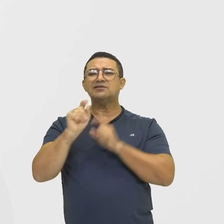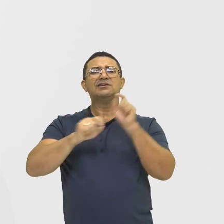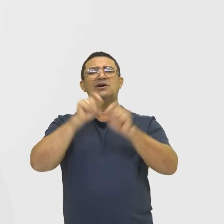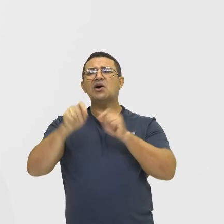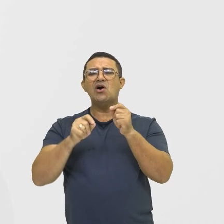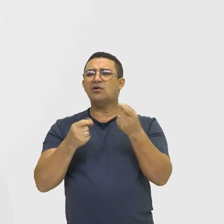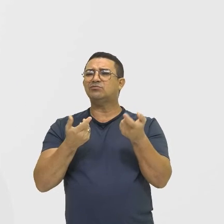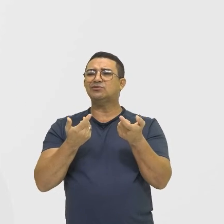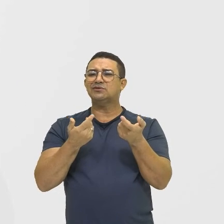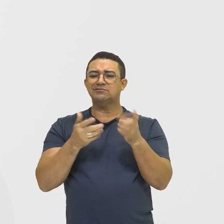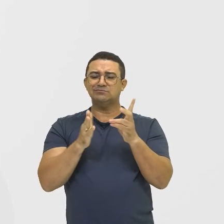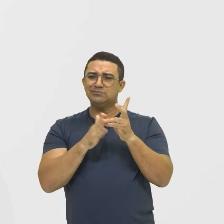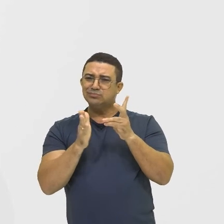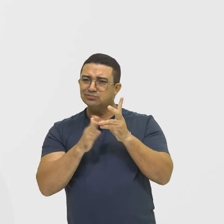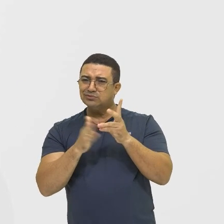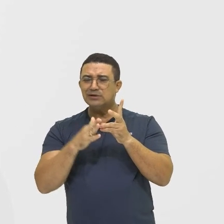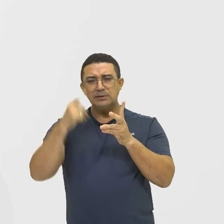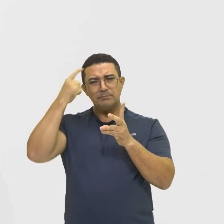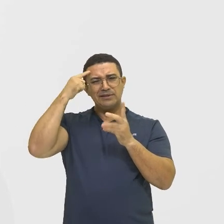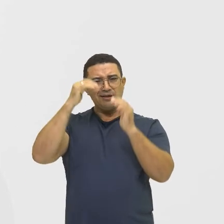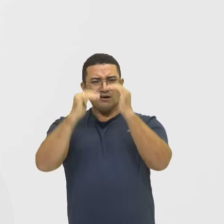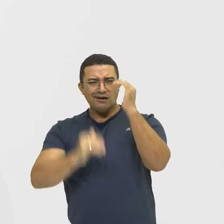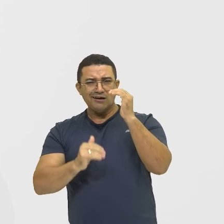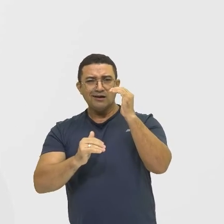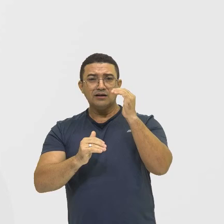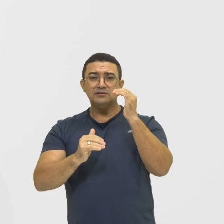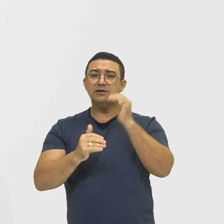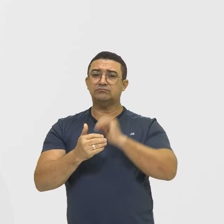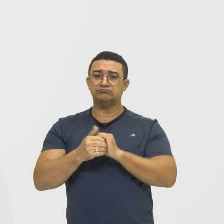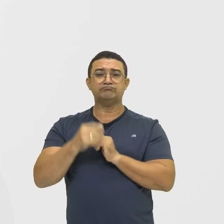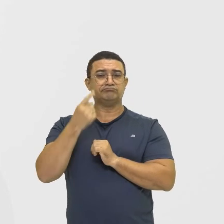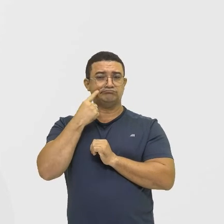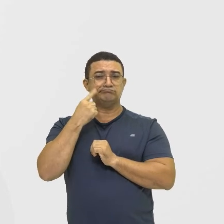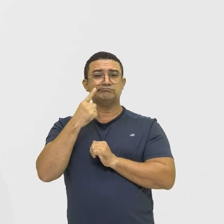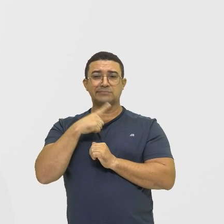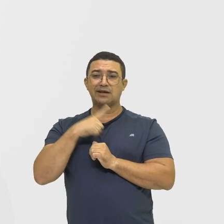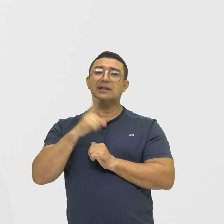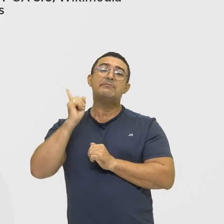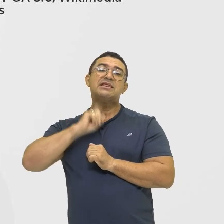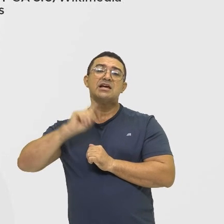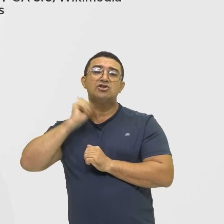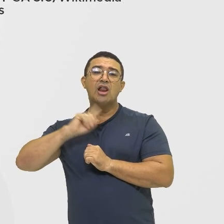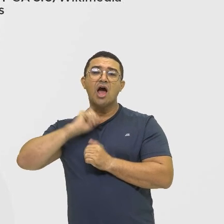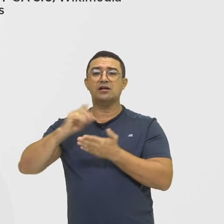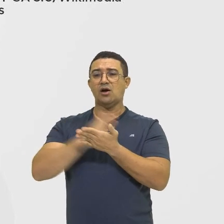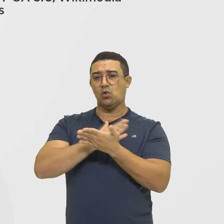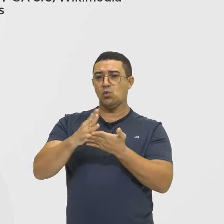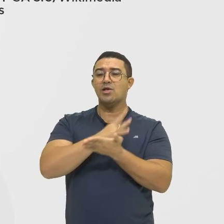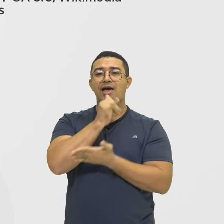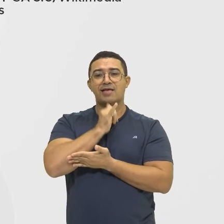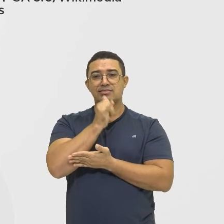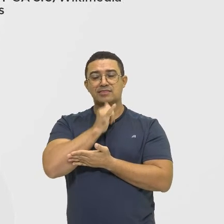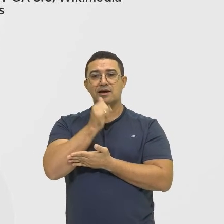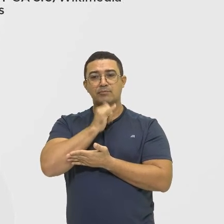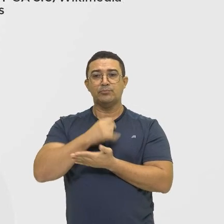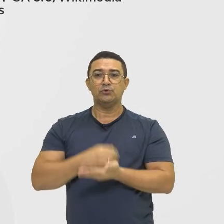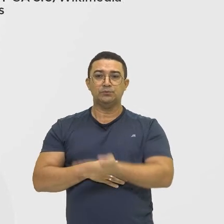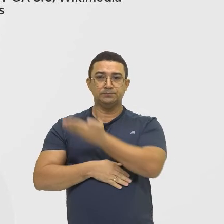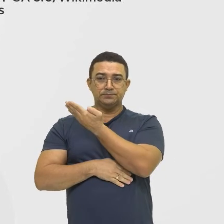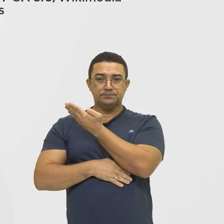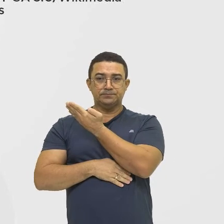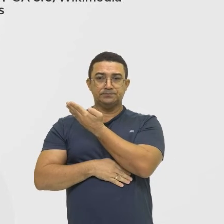primitiva? Não pode, não é verdade? E aí nós temos alguns exemplos em Minas Gerais. Então, o que é que nós temos em Minas